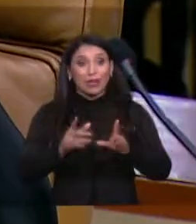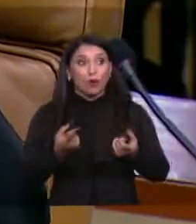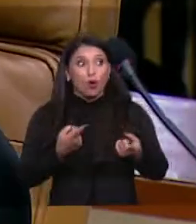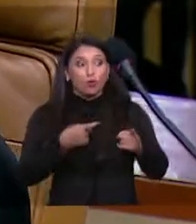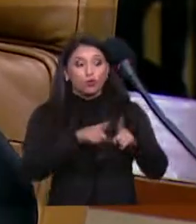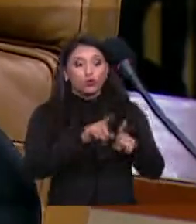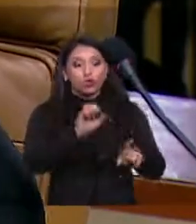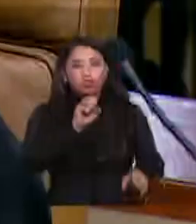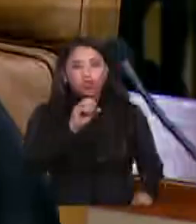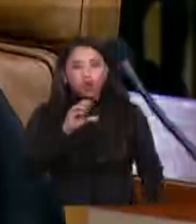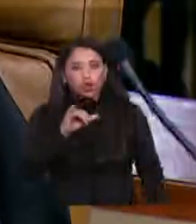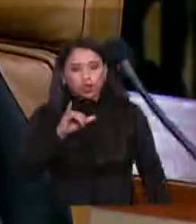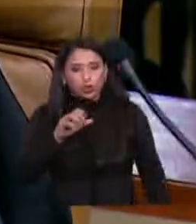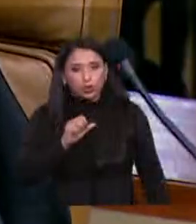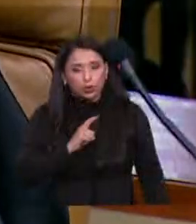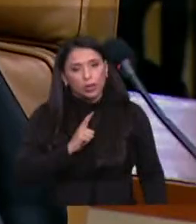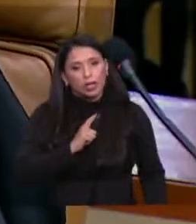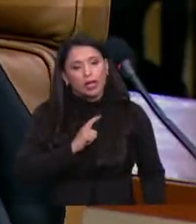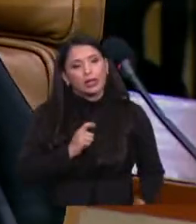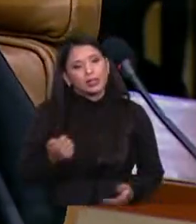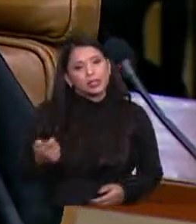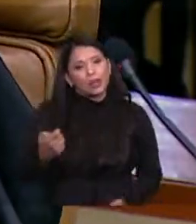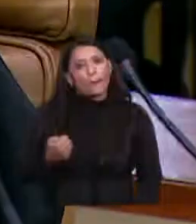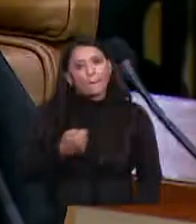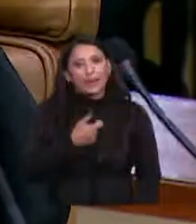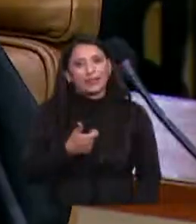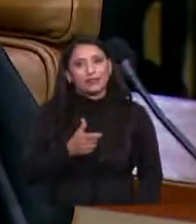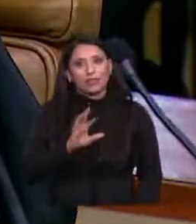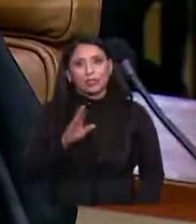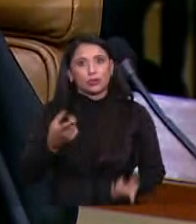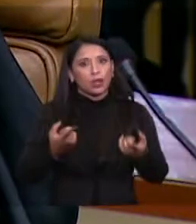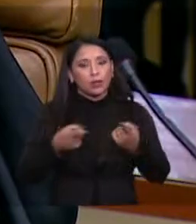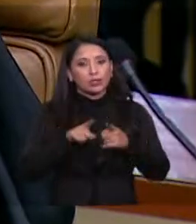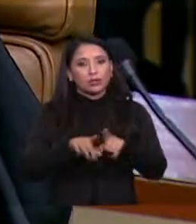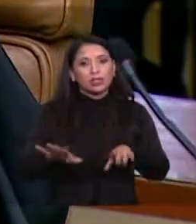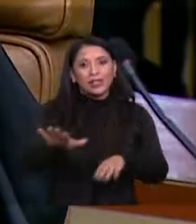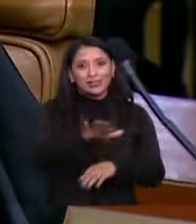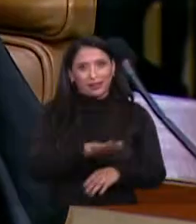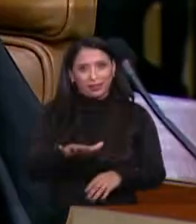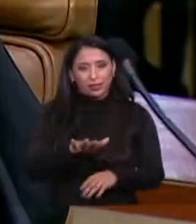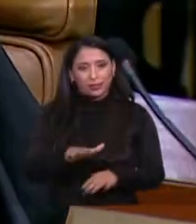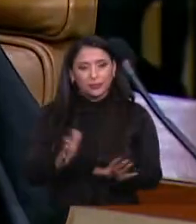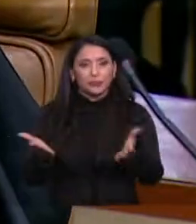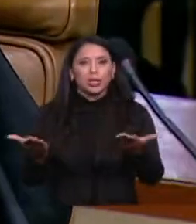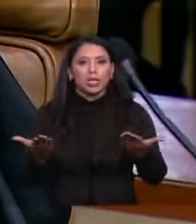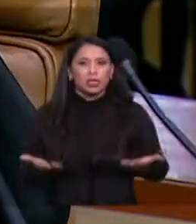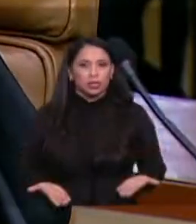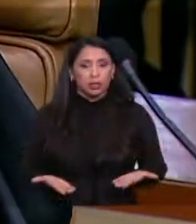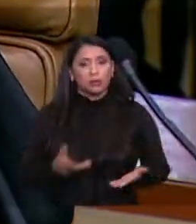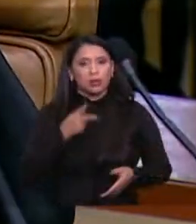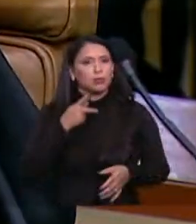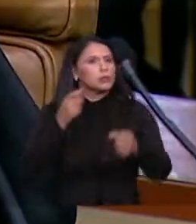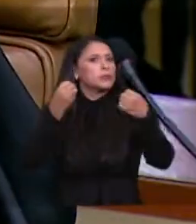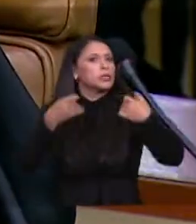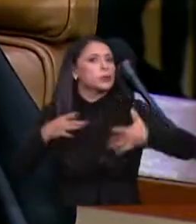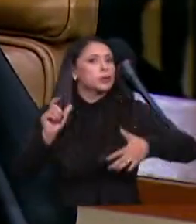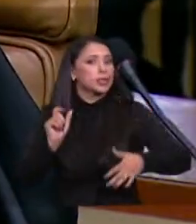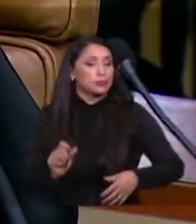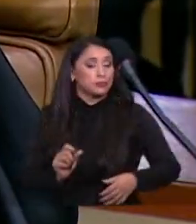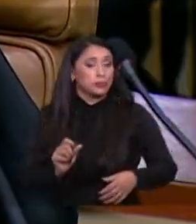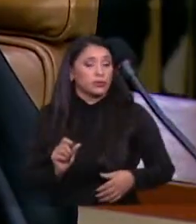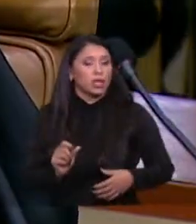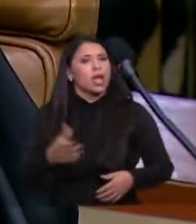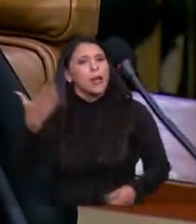sócio o beneficiado e não a sociedade e digo na sequência Que tal fato é